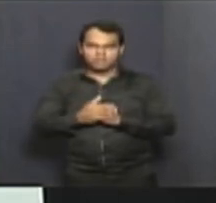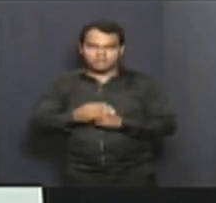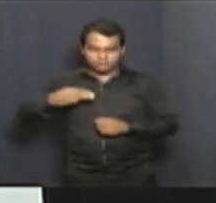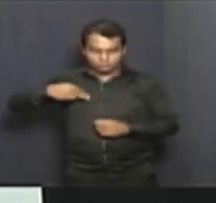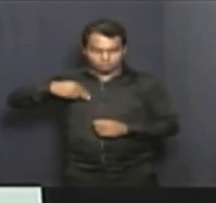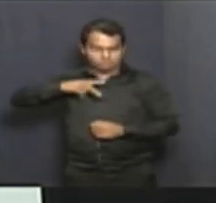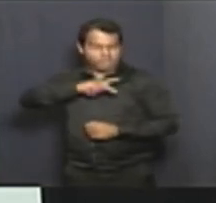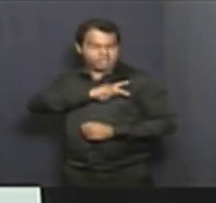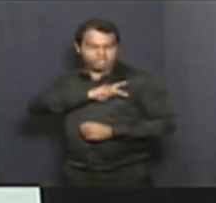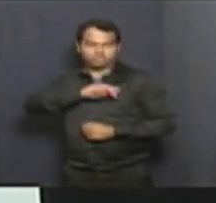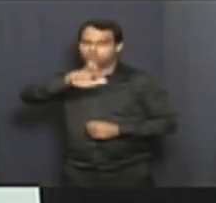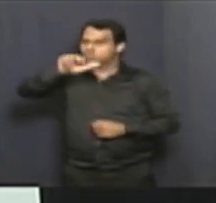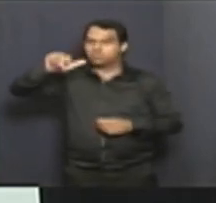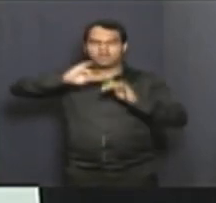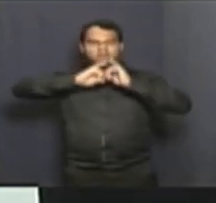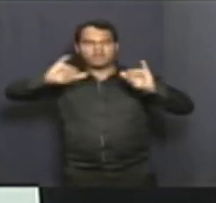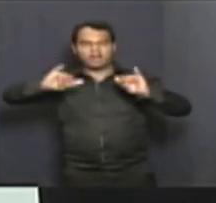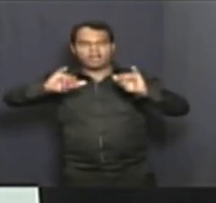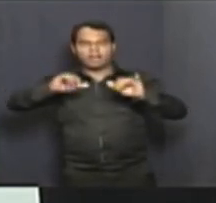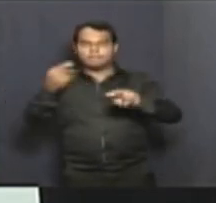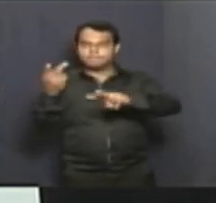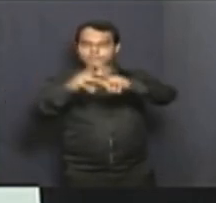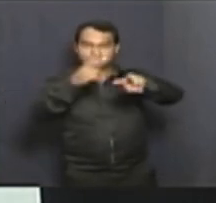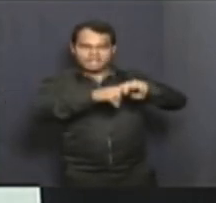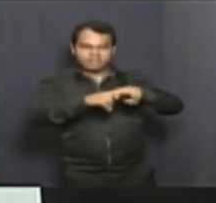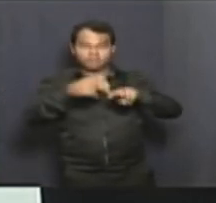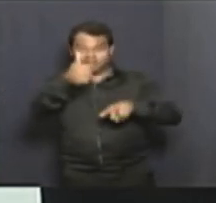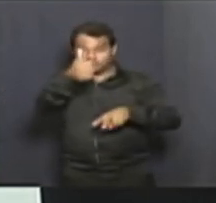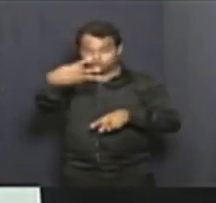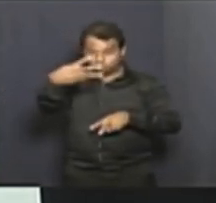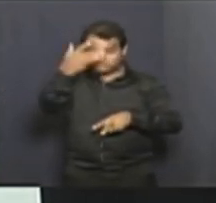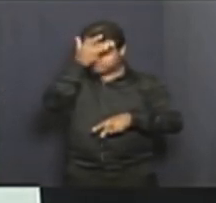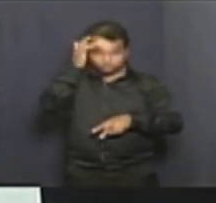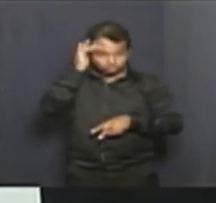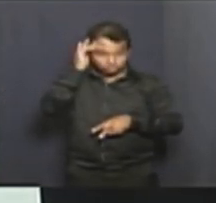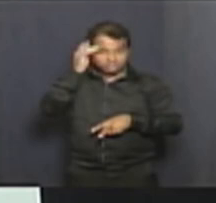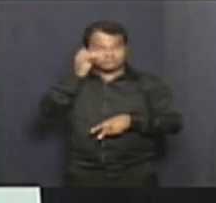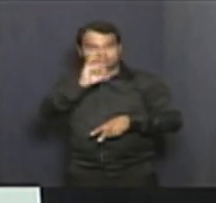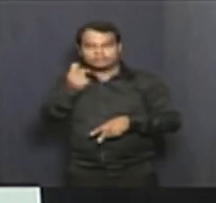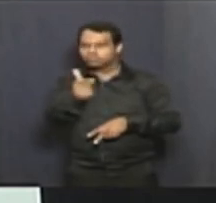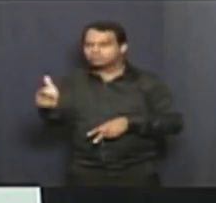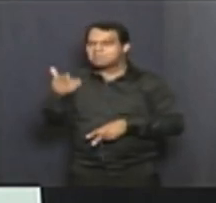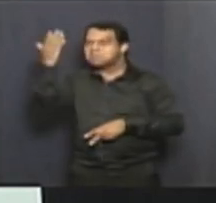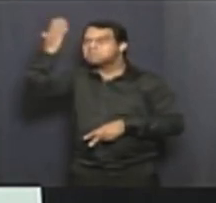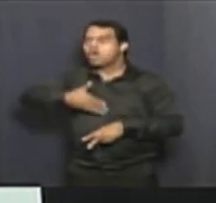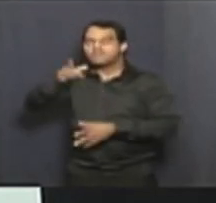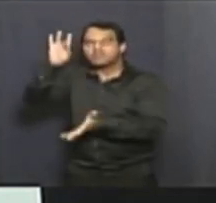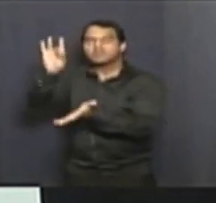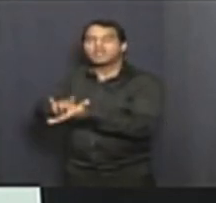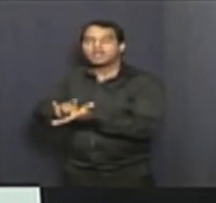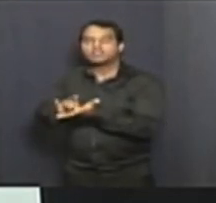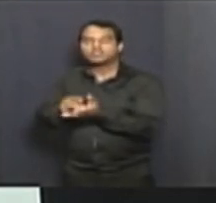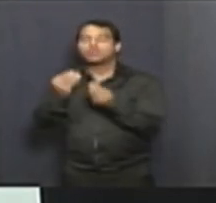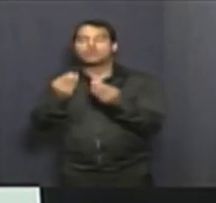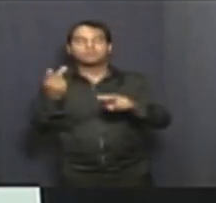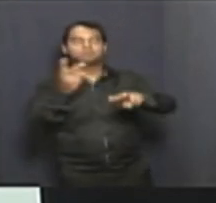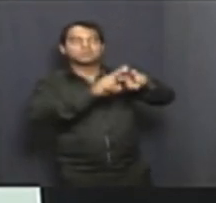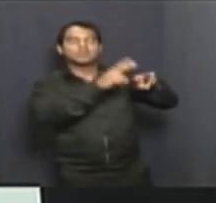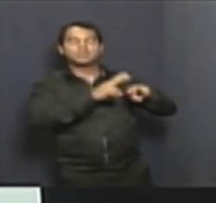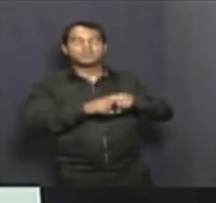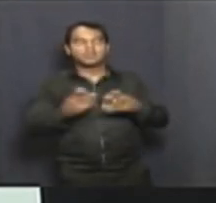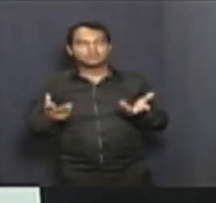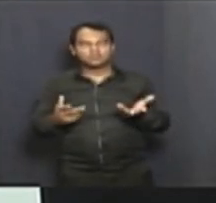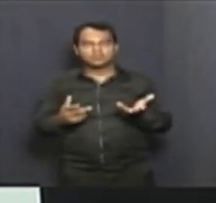daria a prisão de 14 pessoas às vésperas da eleição se não tivesse provas concretas a respeito desse desvio